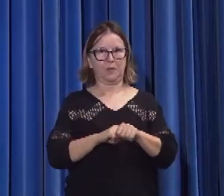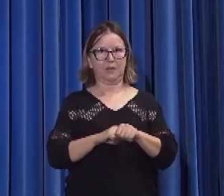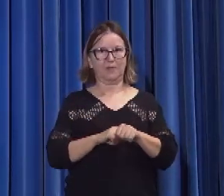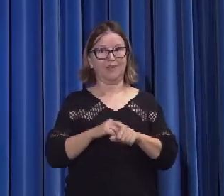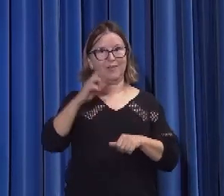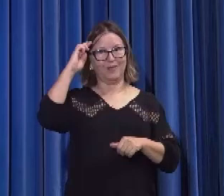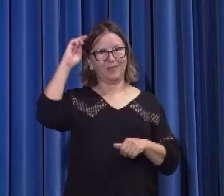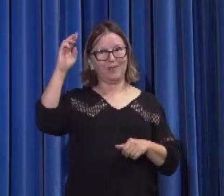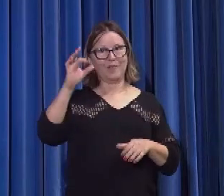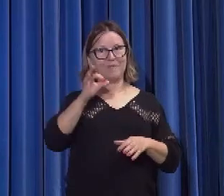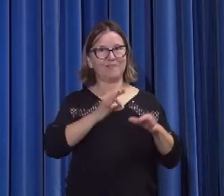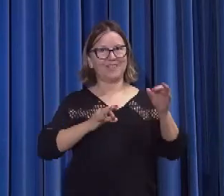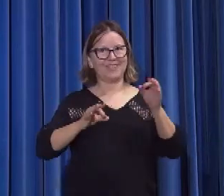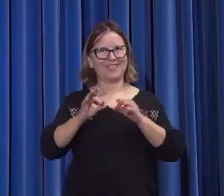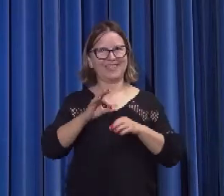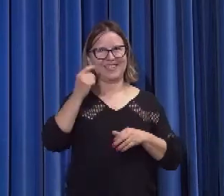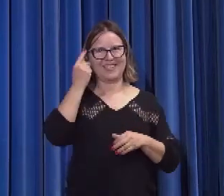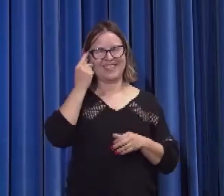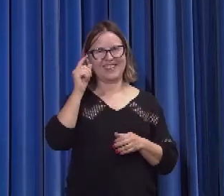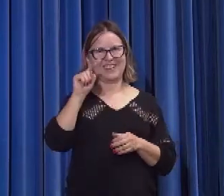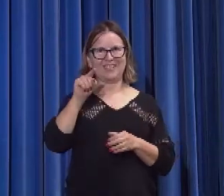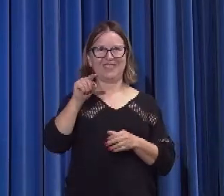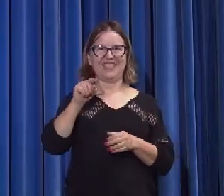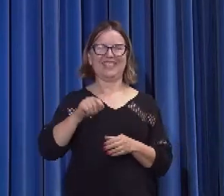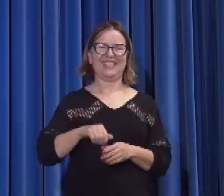Agora é a hora.